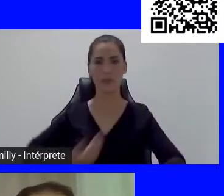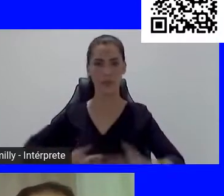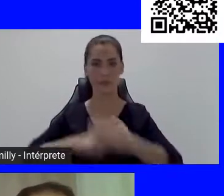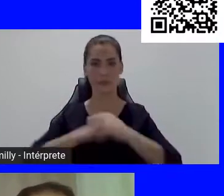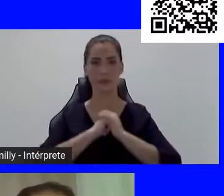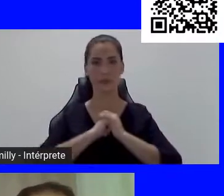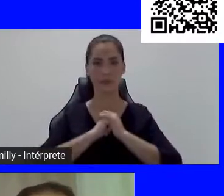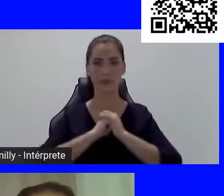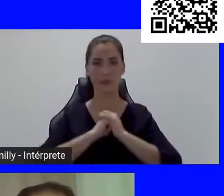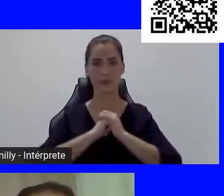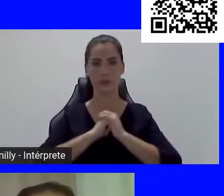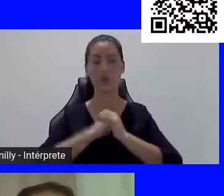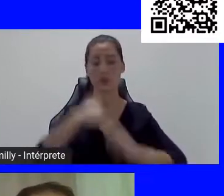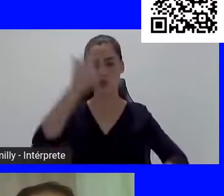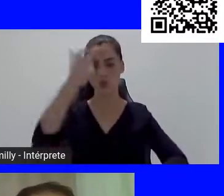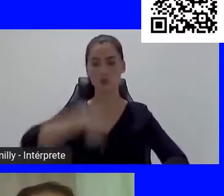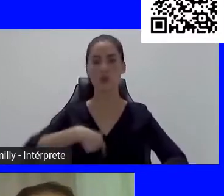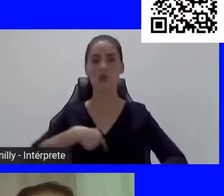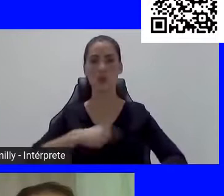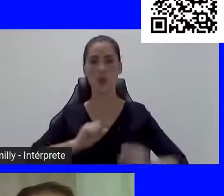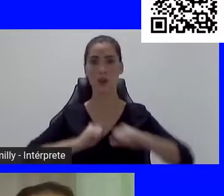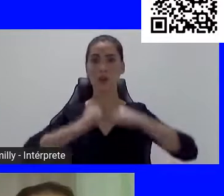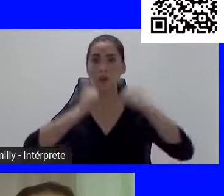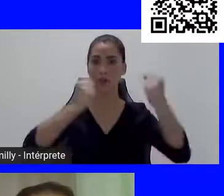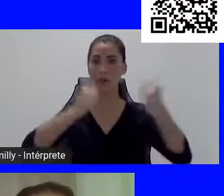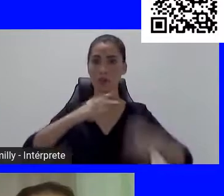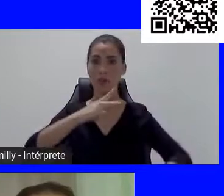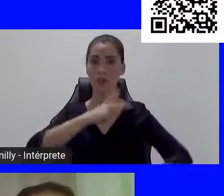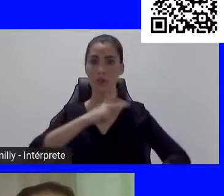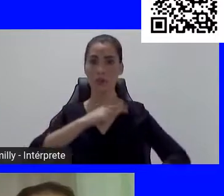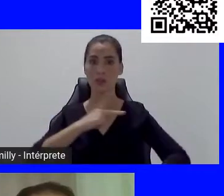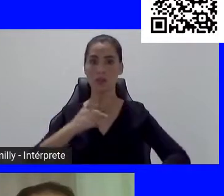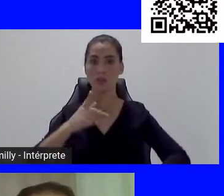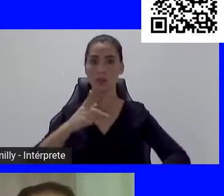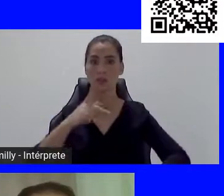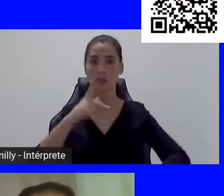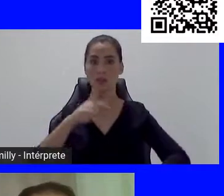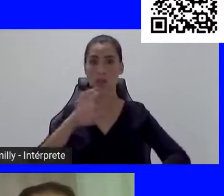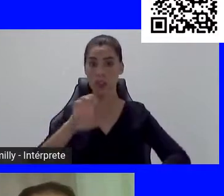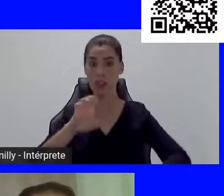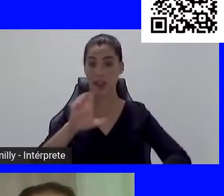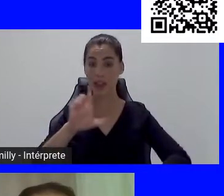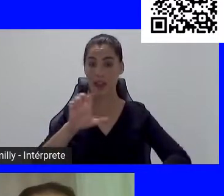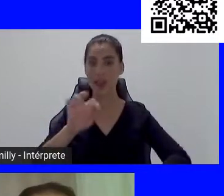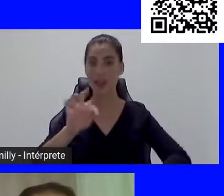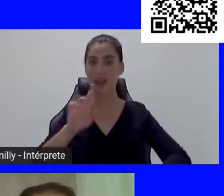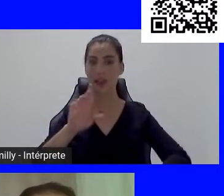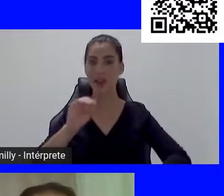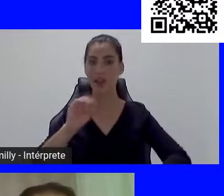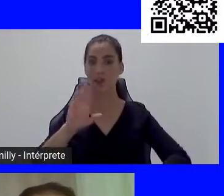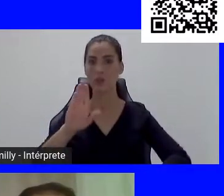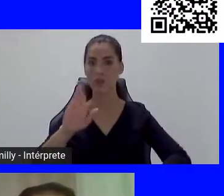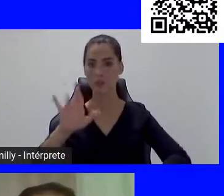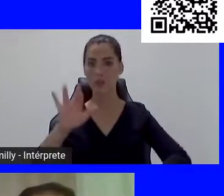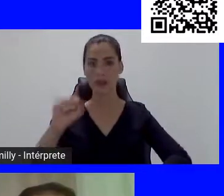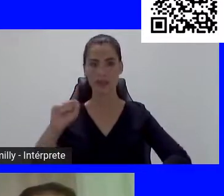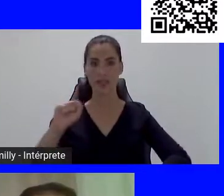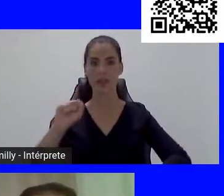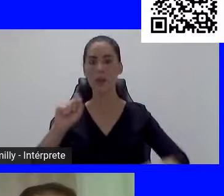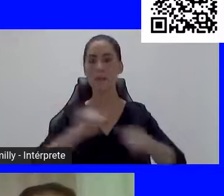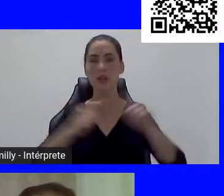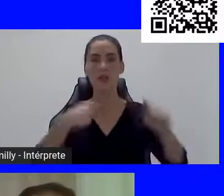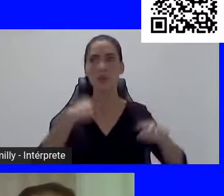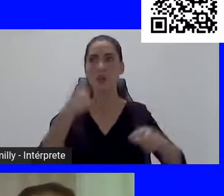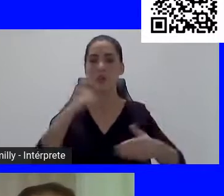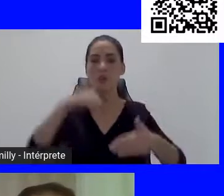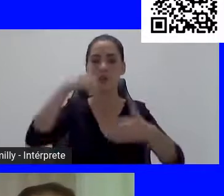favor. Esqueci de dizer, você me perguntou sobre a Eletrobras, mas eu não consegui votar a favor dela, porque quando veio o projeto para o Senado, veio da Câmara, aí